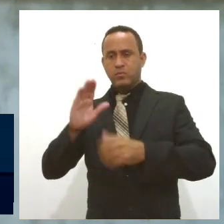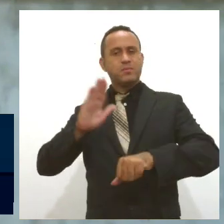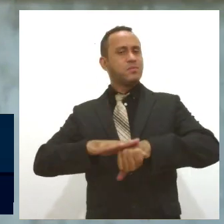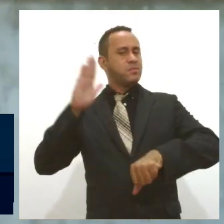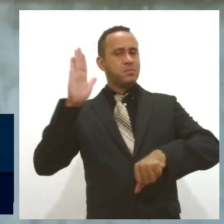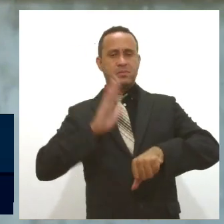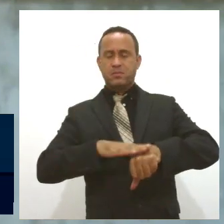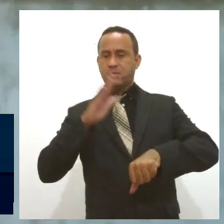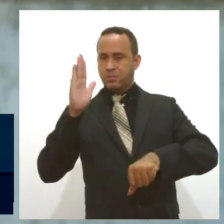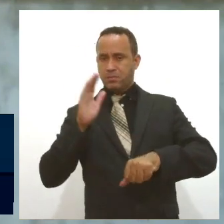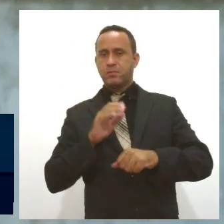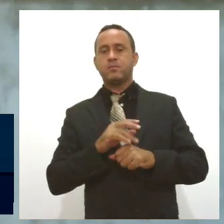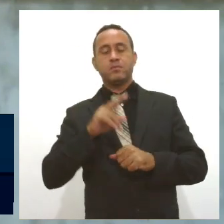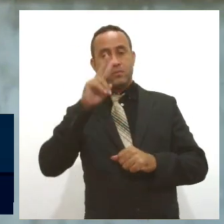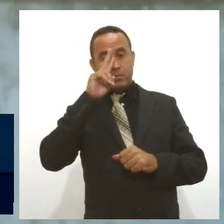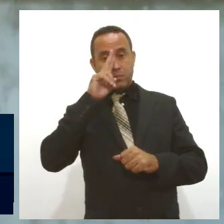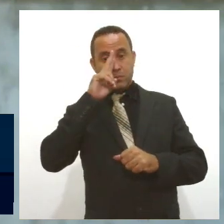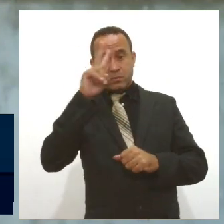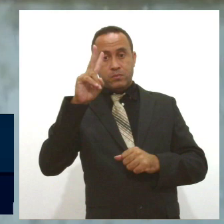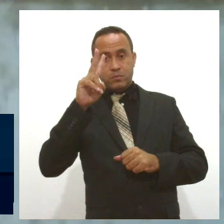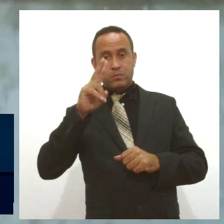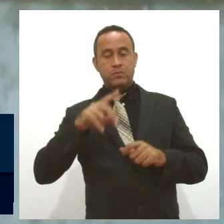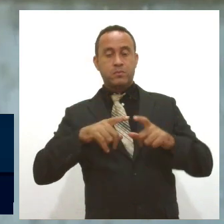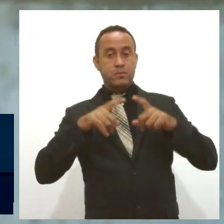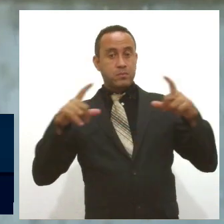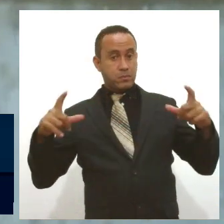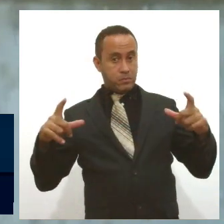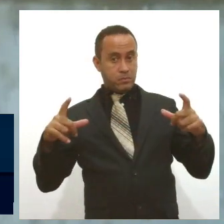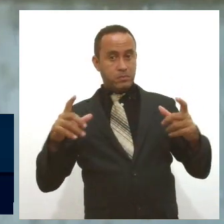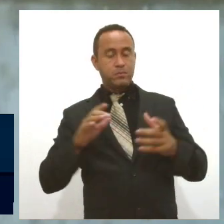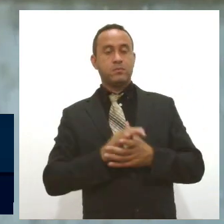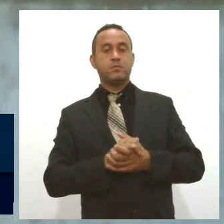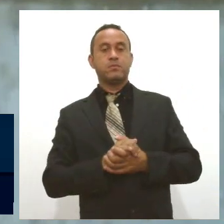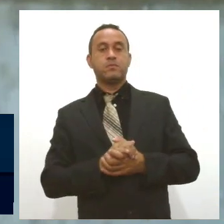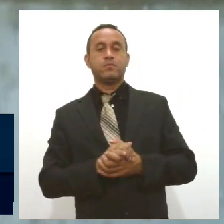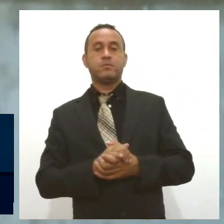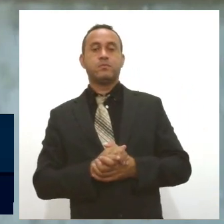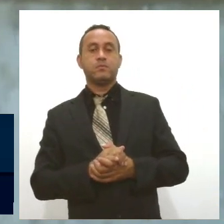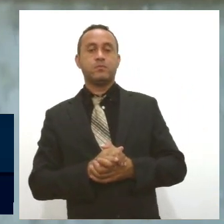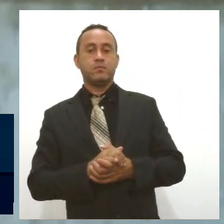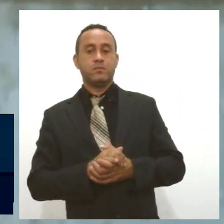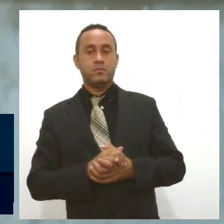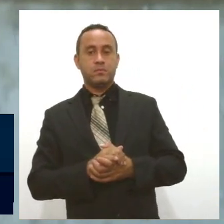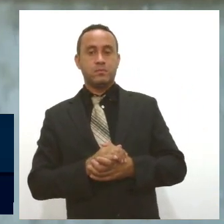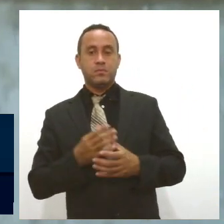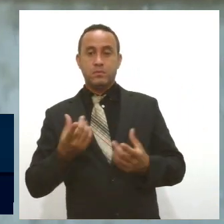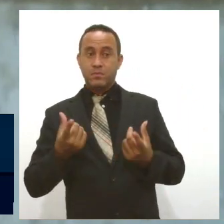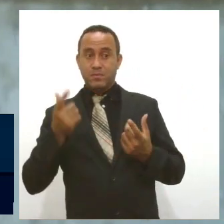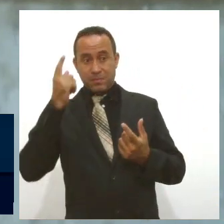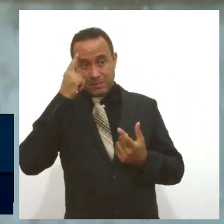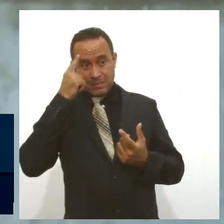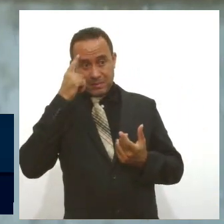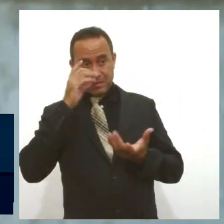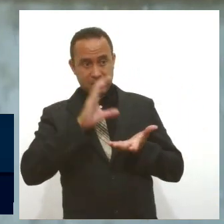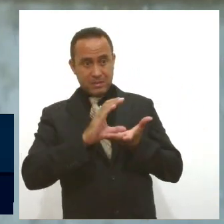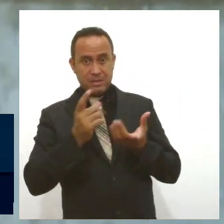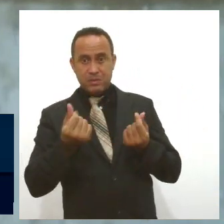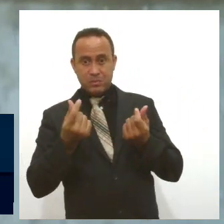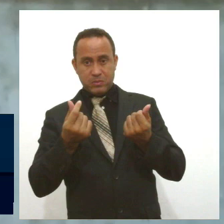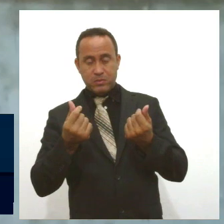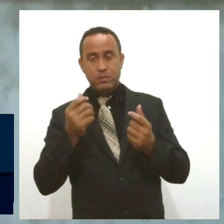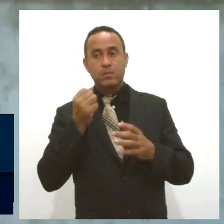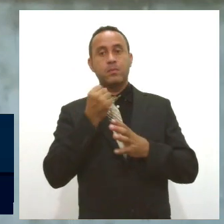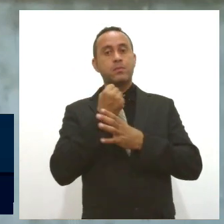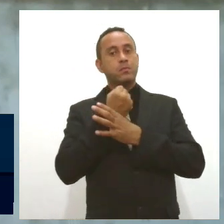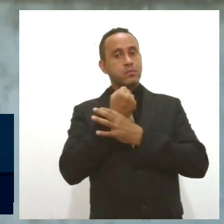robustas, que na maioria das vezes há de se pensar que é muito dinheiro, mas assim, é a garantia